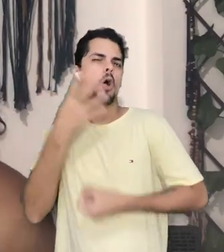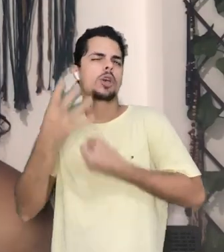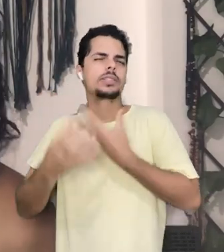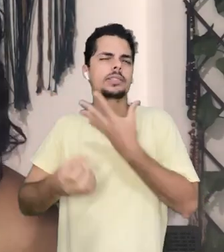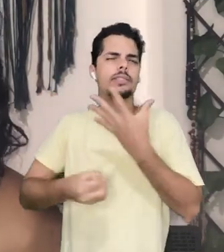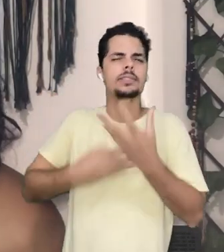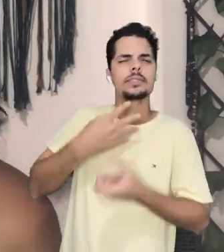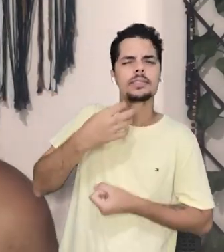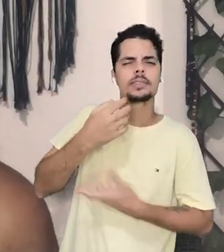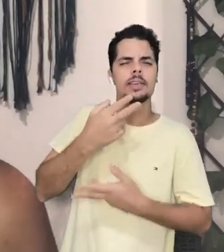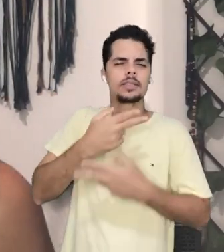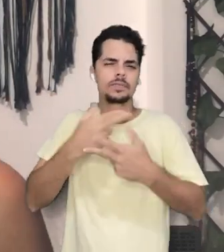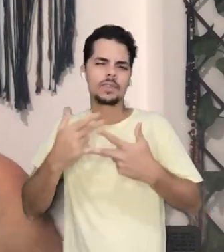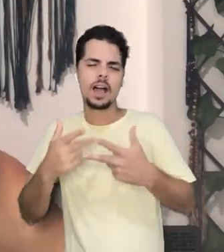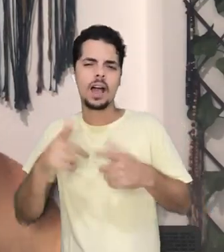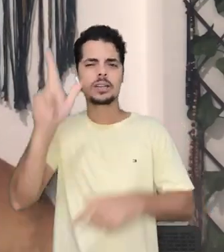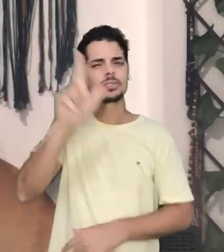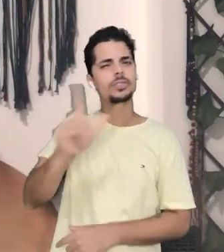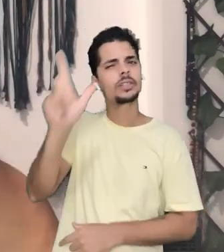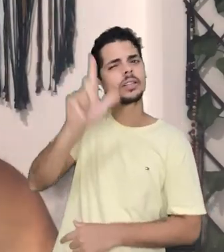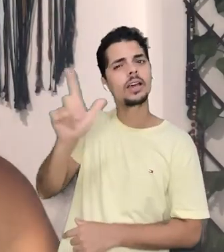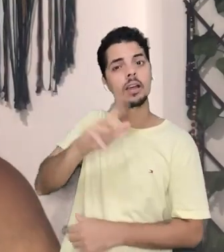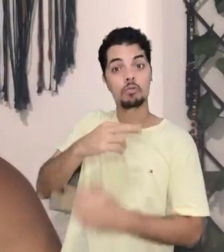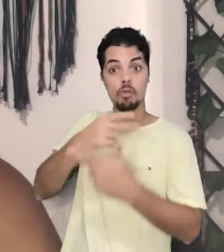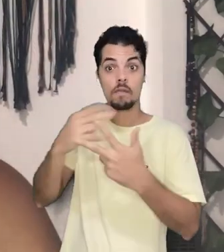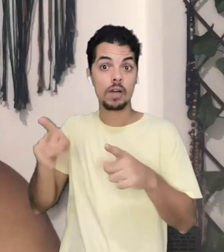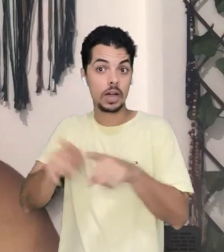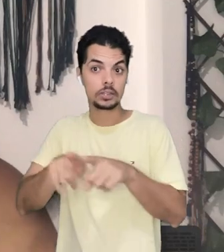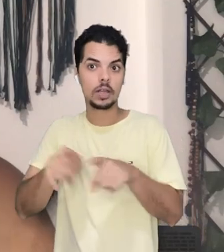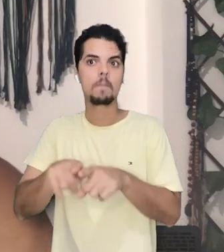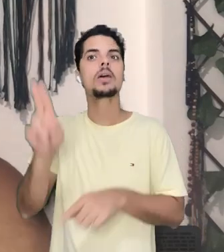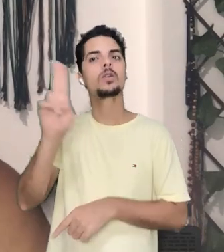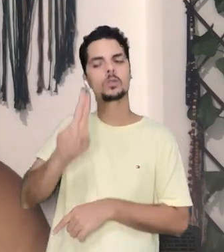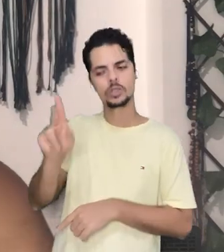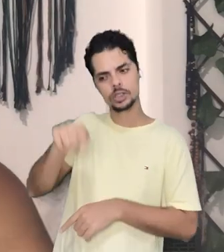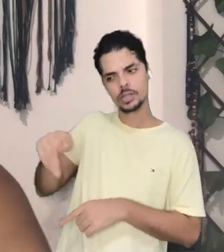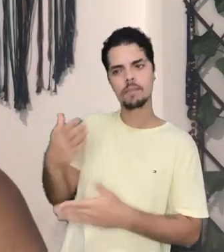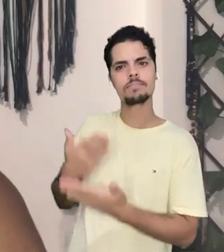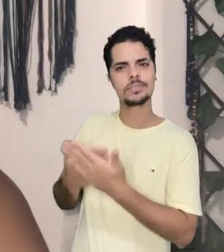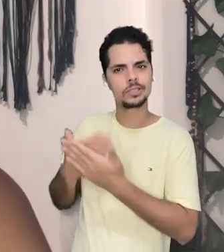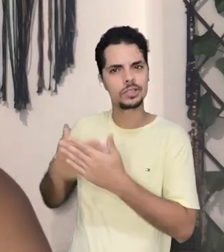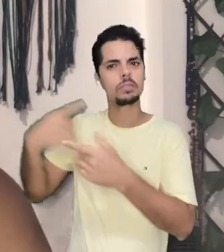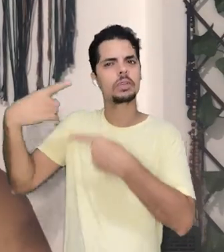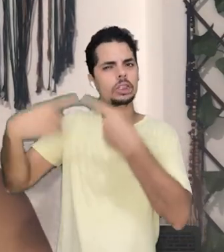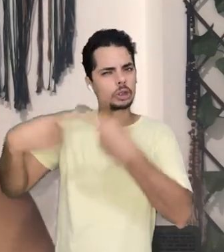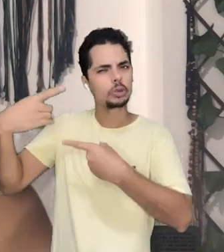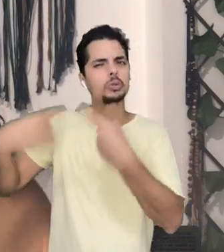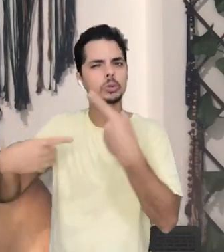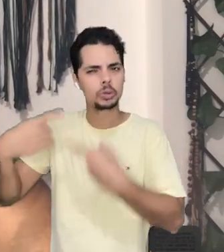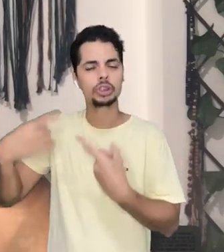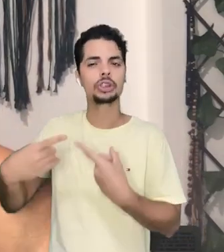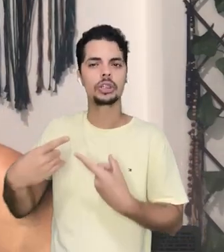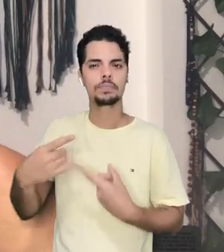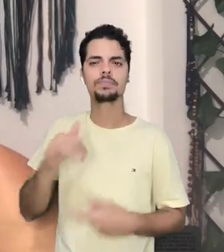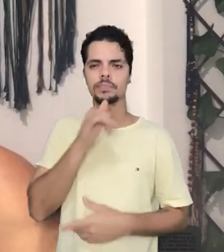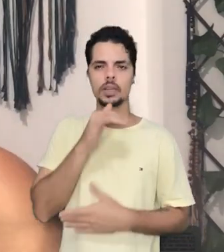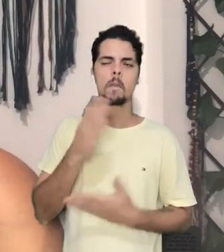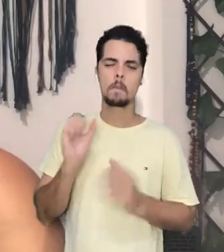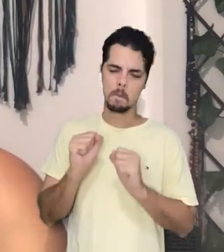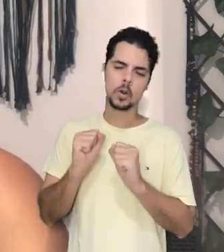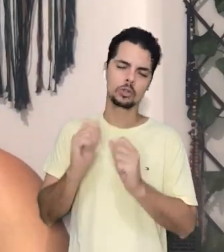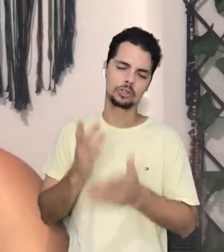autoras indígenas, ainda são pouquíssimo utilizadas em sala de aula. Já com